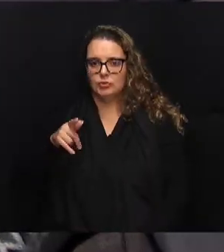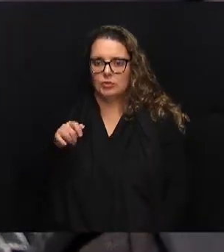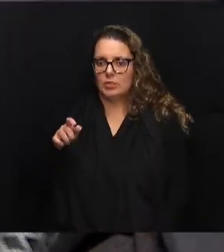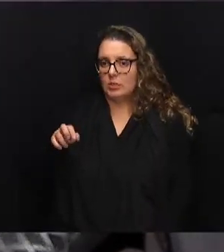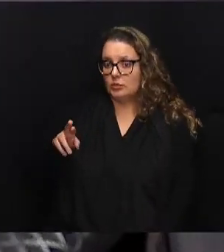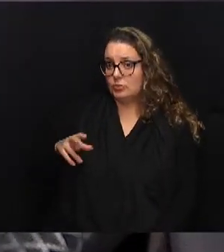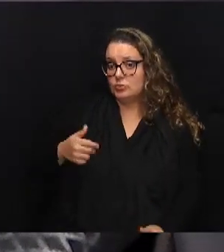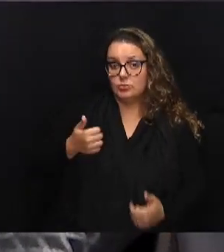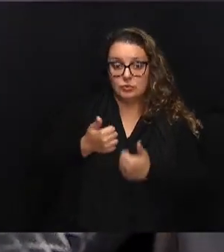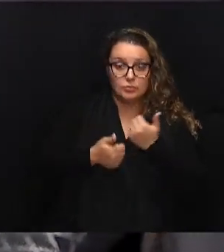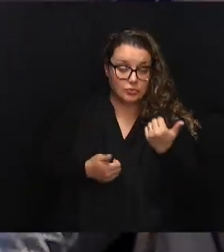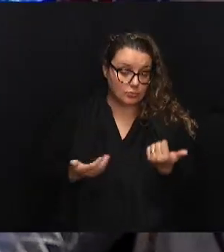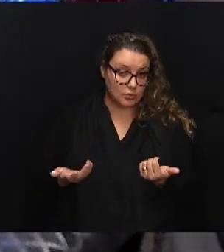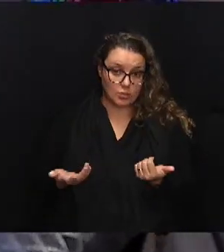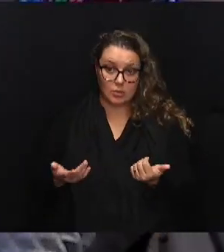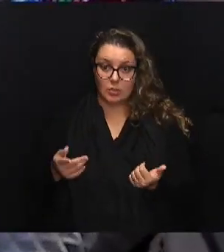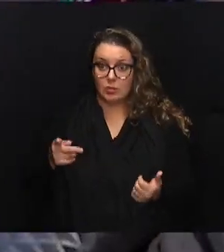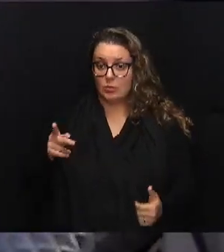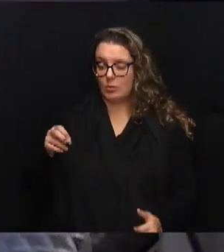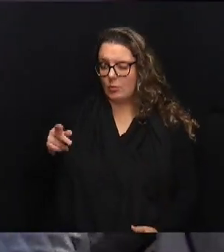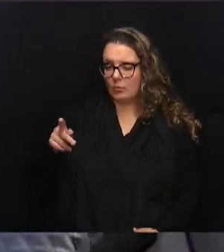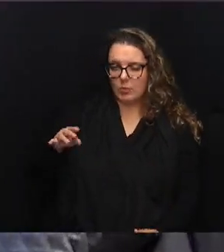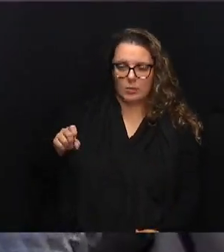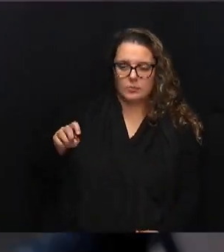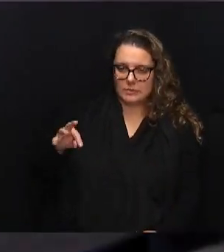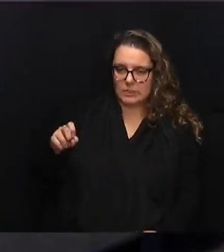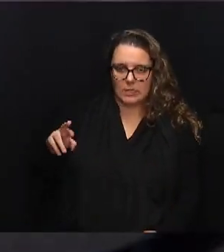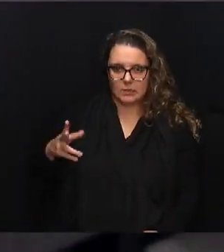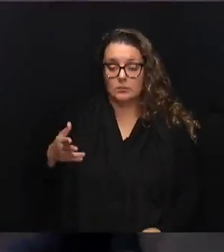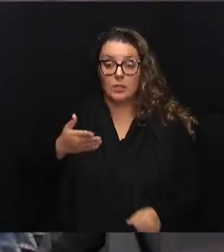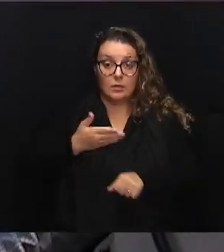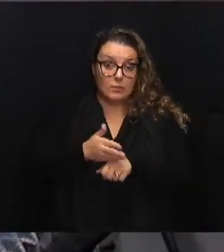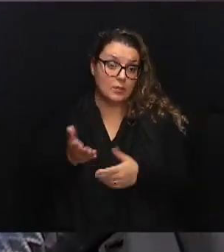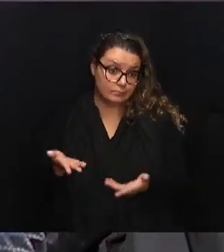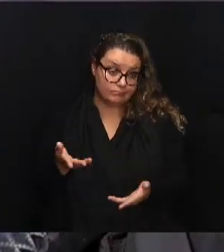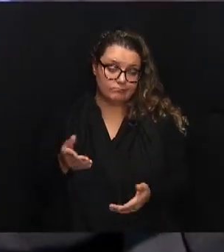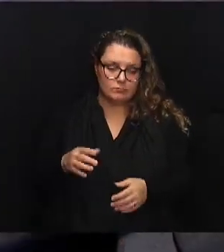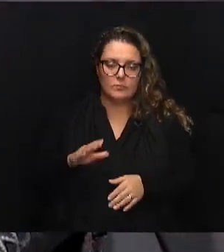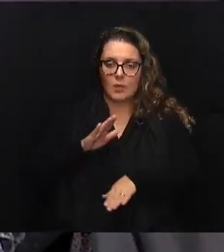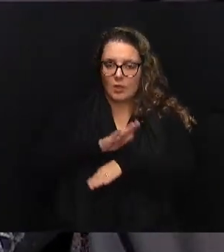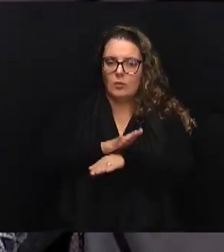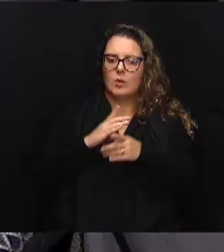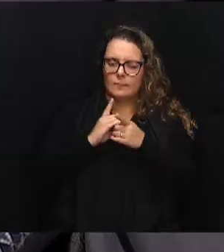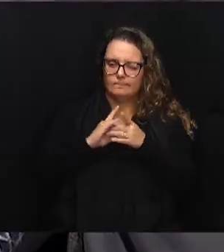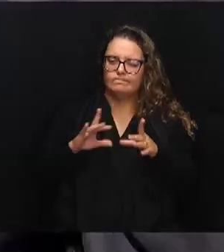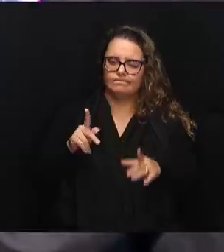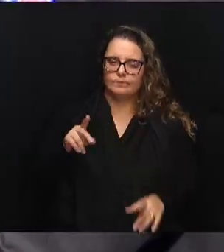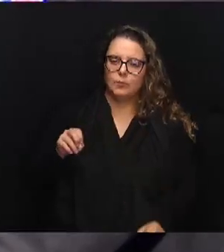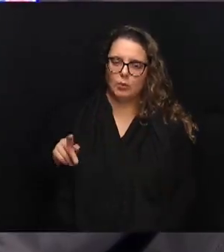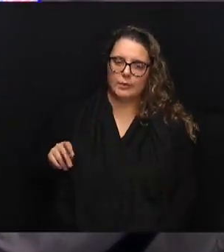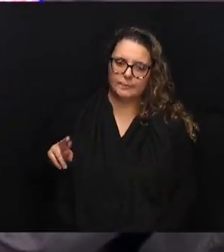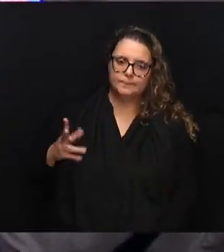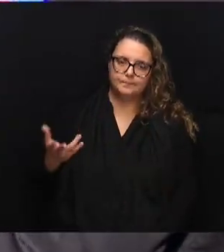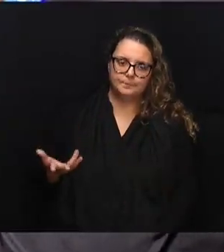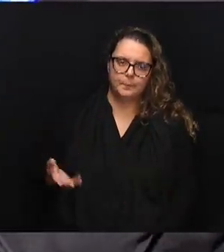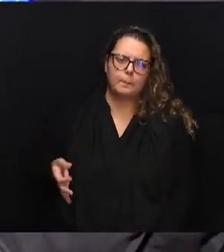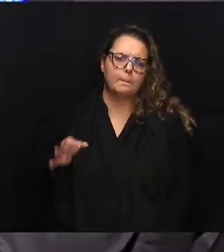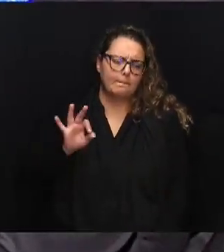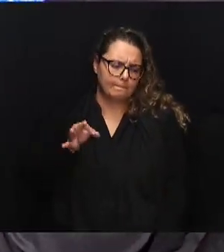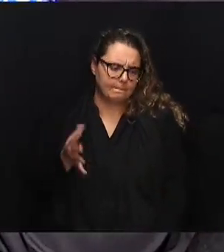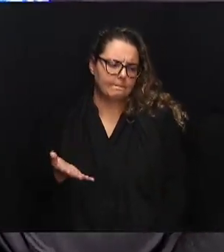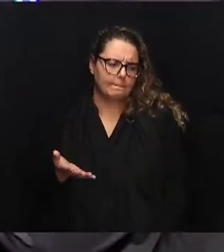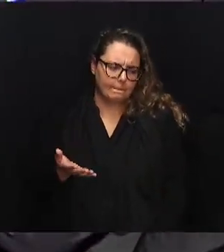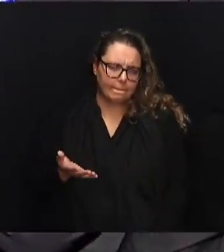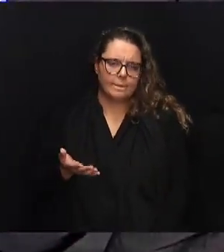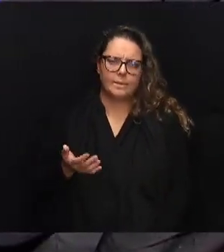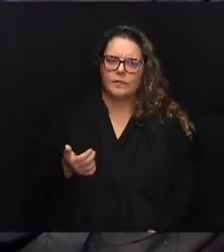futebol, de popstars e tudo mais praticando. Isso ajudou a democratizar bastante o poker, né? Então, assim, sem dúvida, hoje é um esporte praticado